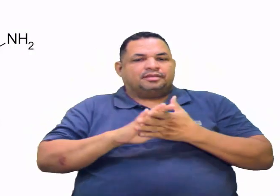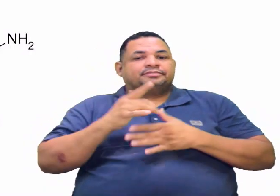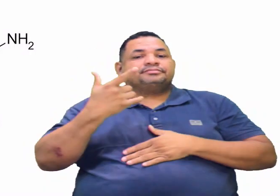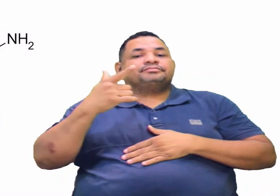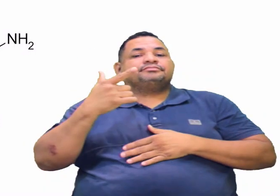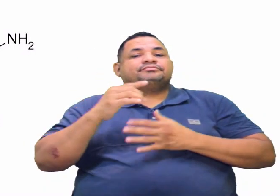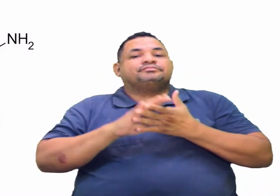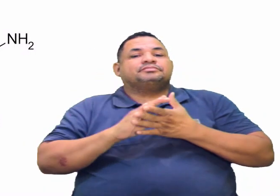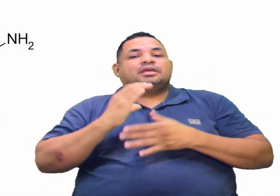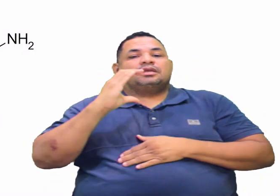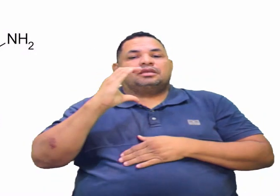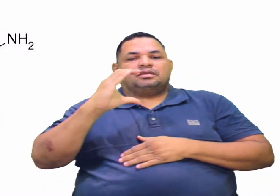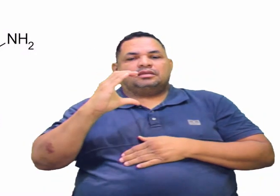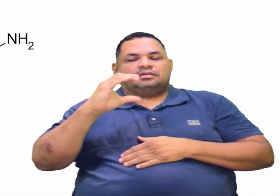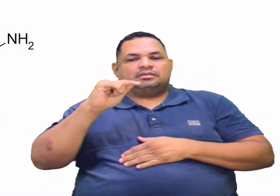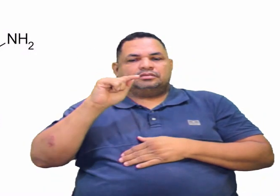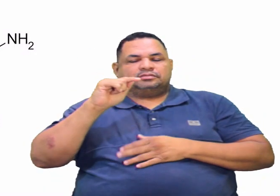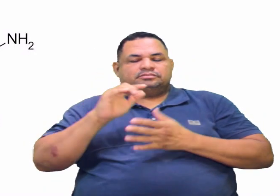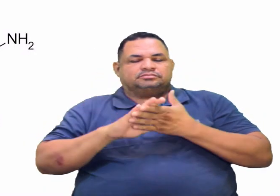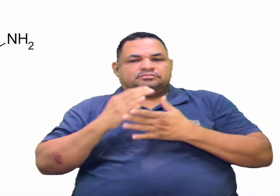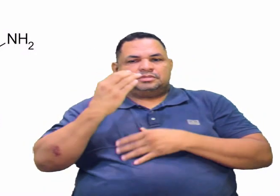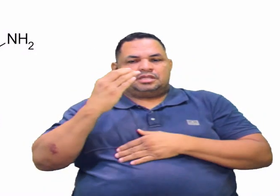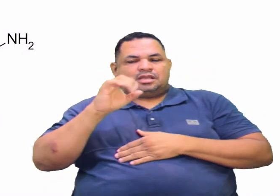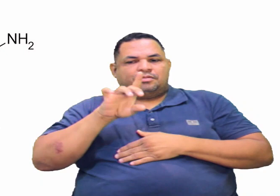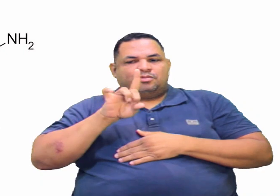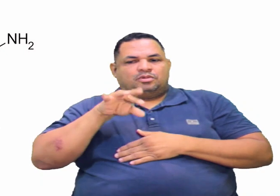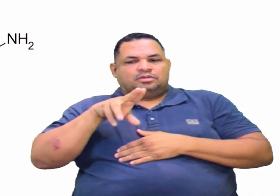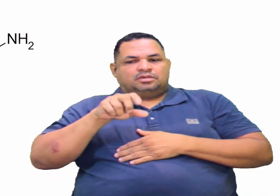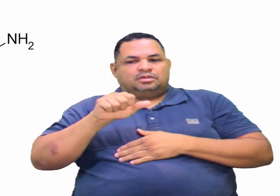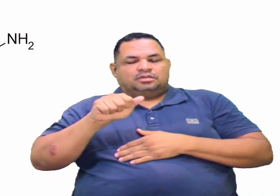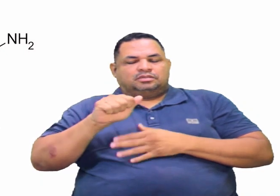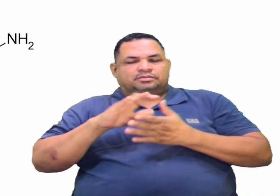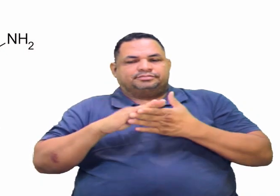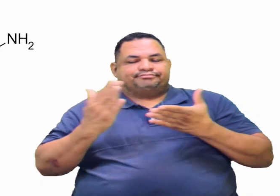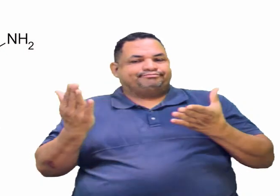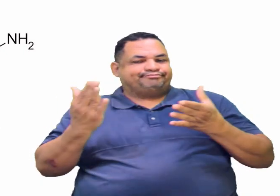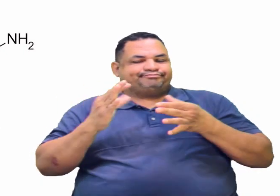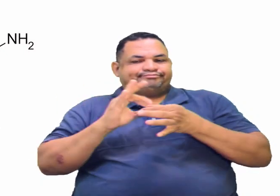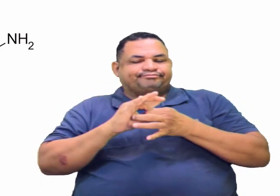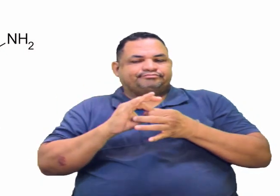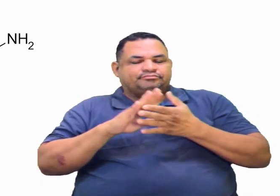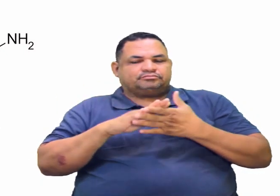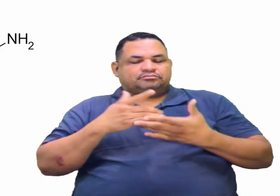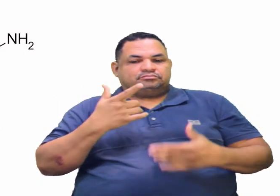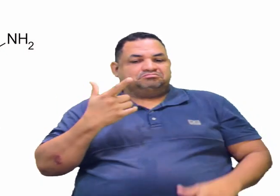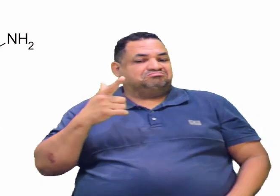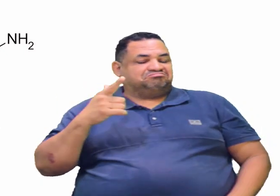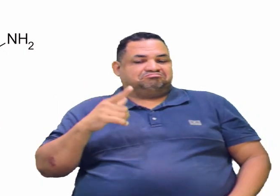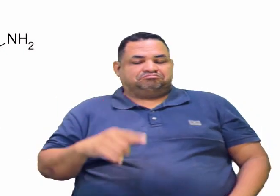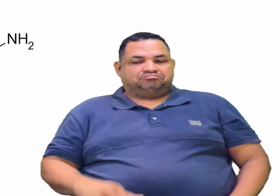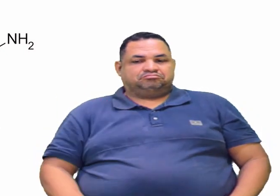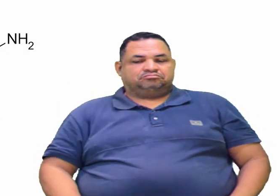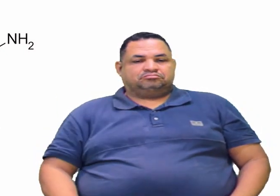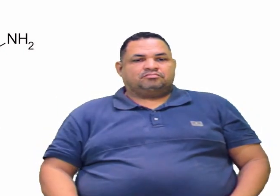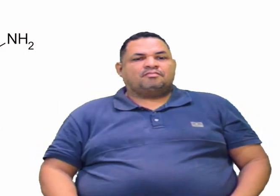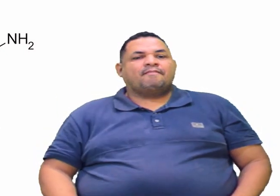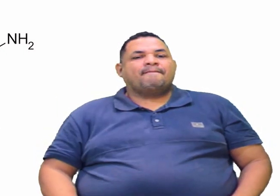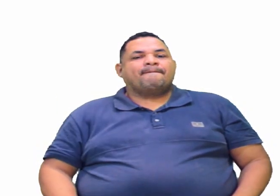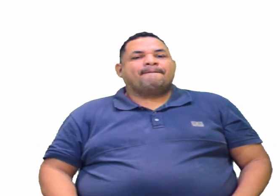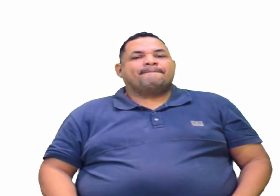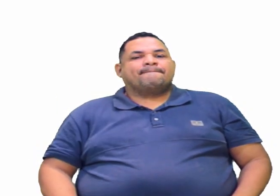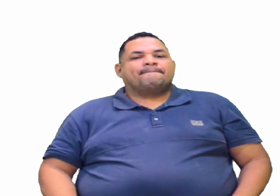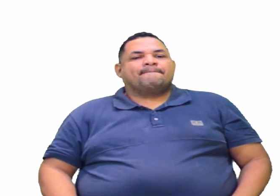há carbonila ligada ao nitrogênio em nenhum das 3 estruturas, nenhuma delas.